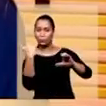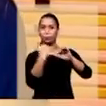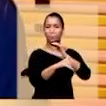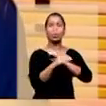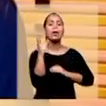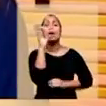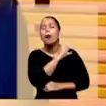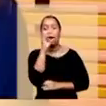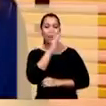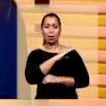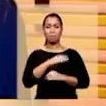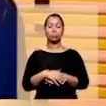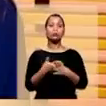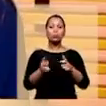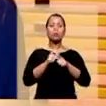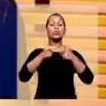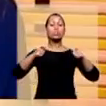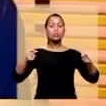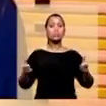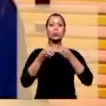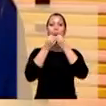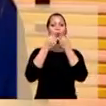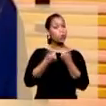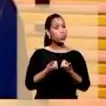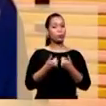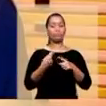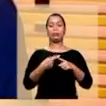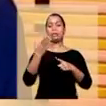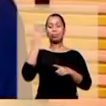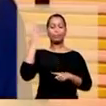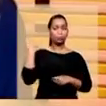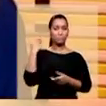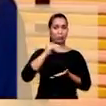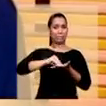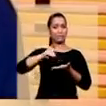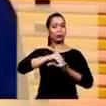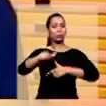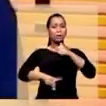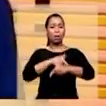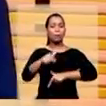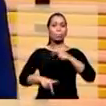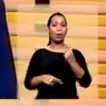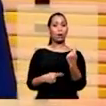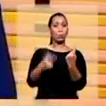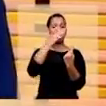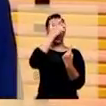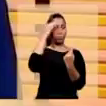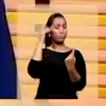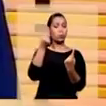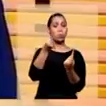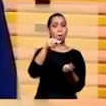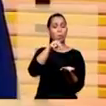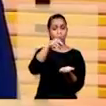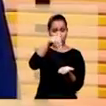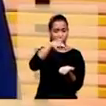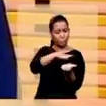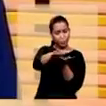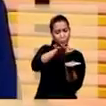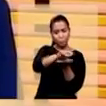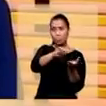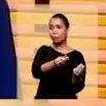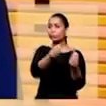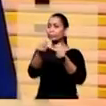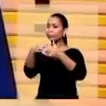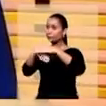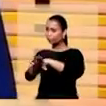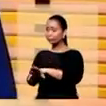teve foi um crescimento exponencial. Antigamente, a Secretaria do Trabalho era um funcionário que tirava cópia e